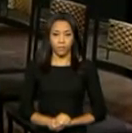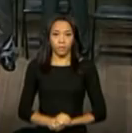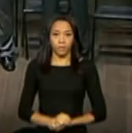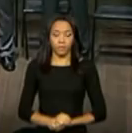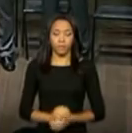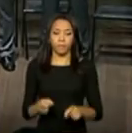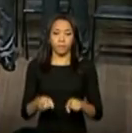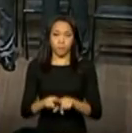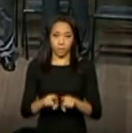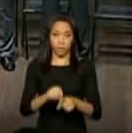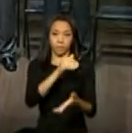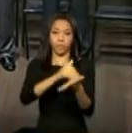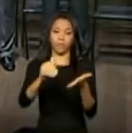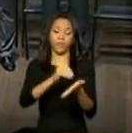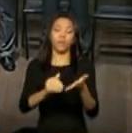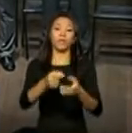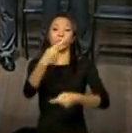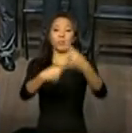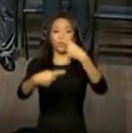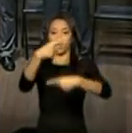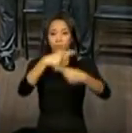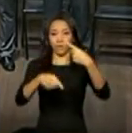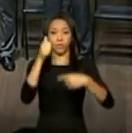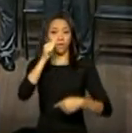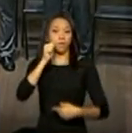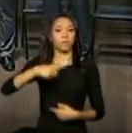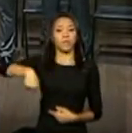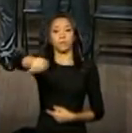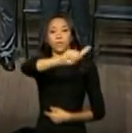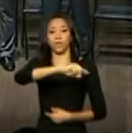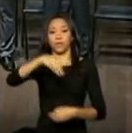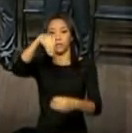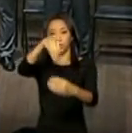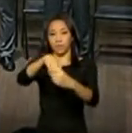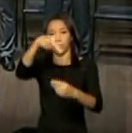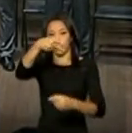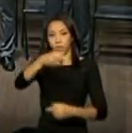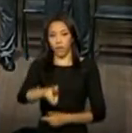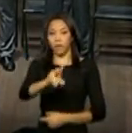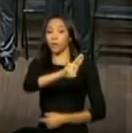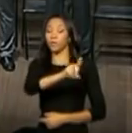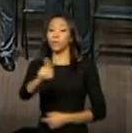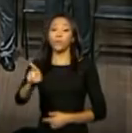Da Secretaria de Políticas para as Mulheres da Presidência da República, Eleonora Mericucci.